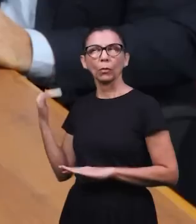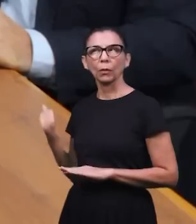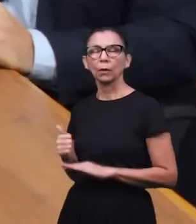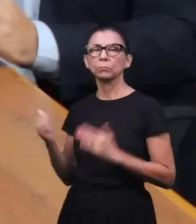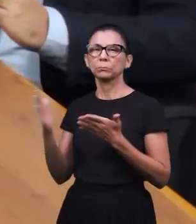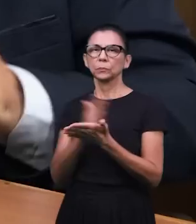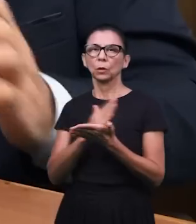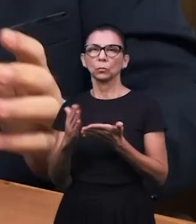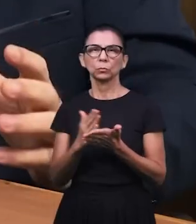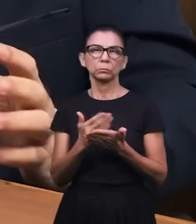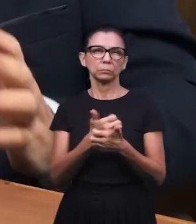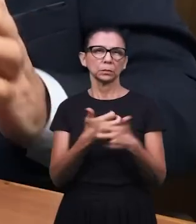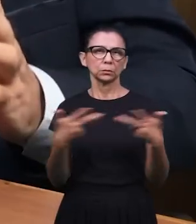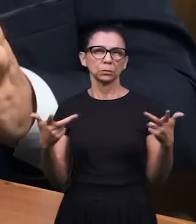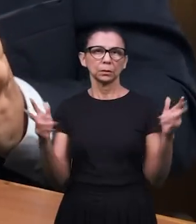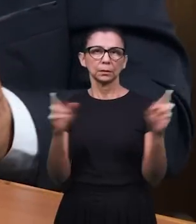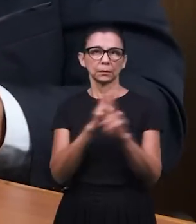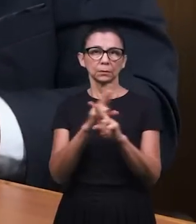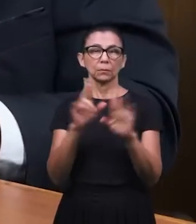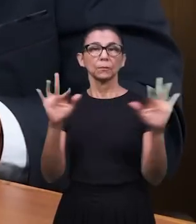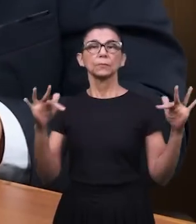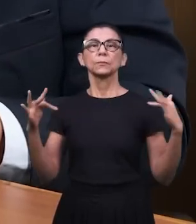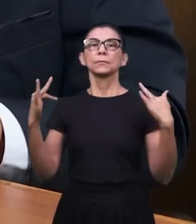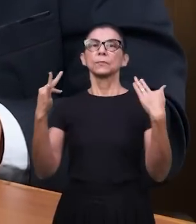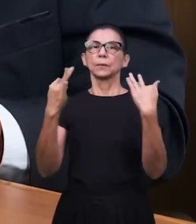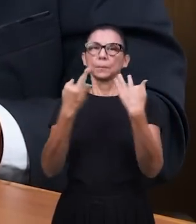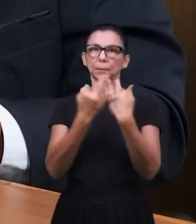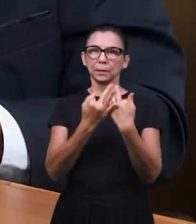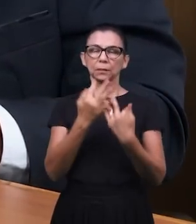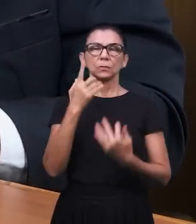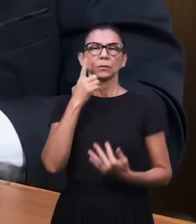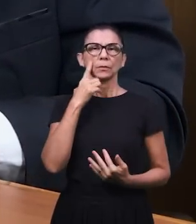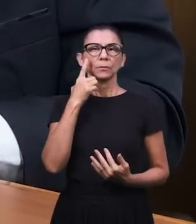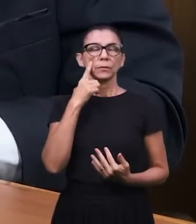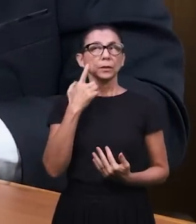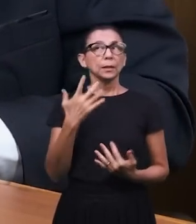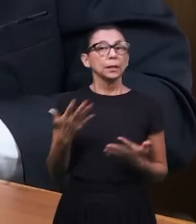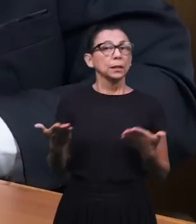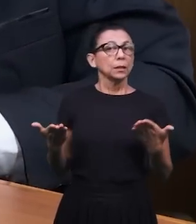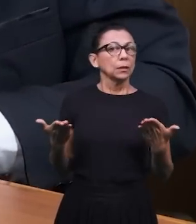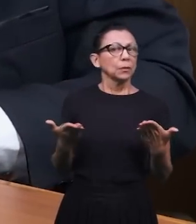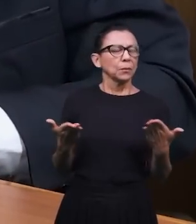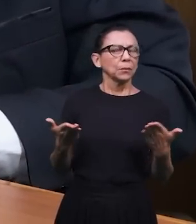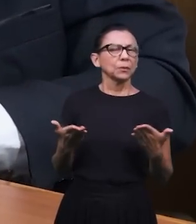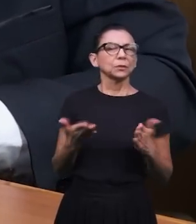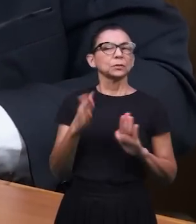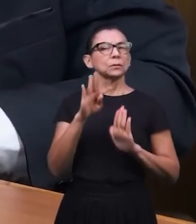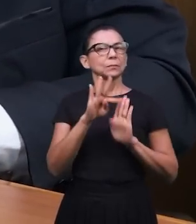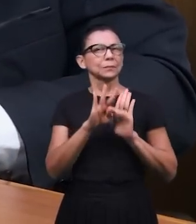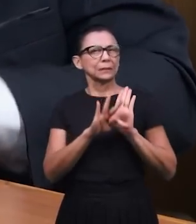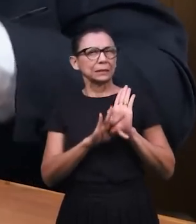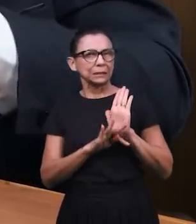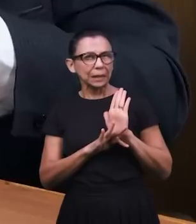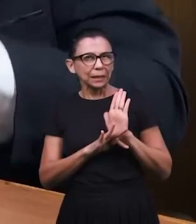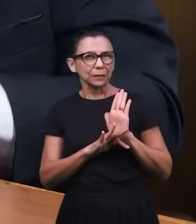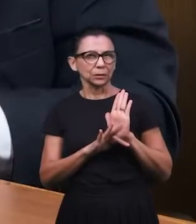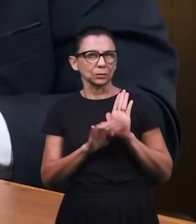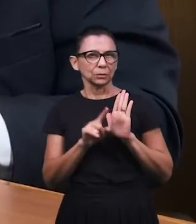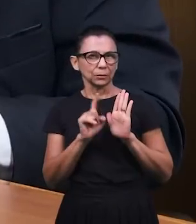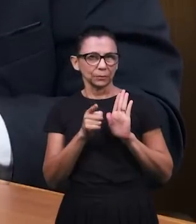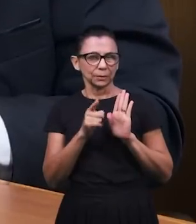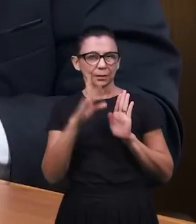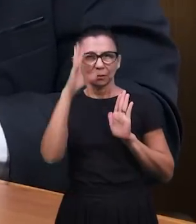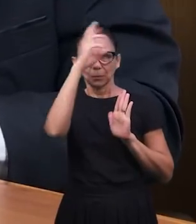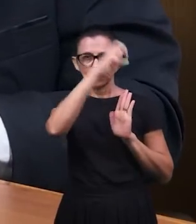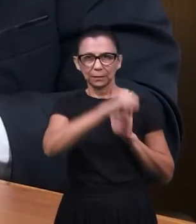já abordamos alguns aspectos em relação à família e nós hoje vamos ter como texto base, você vai